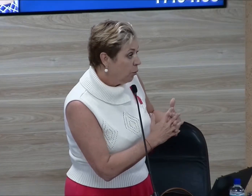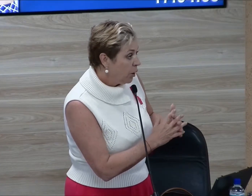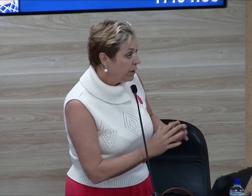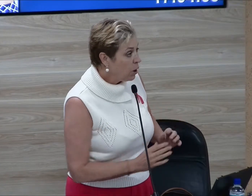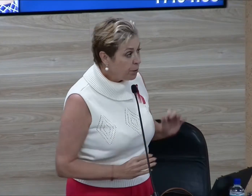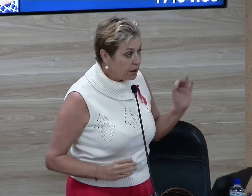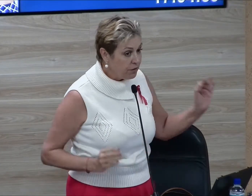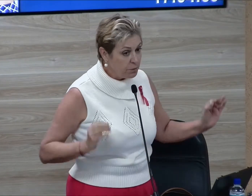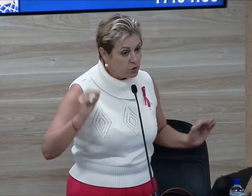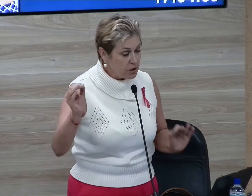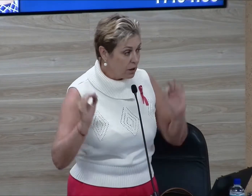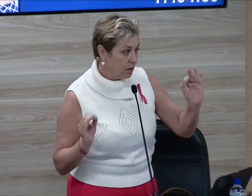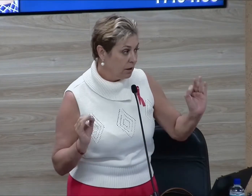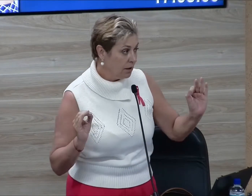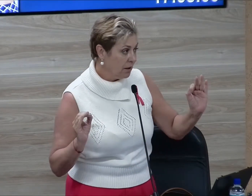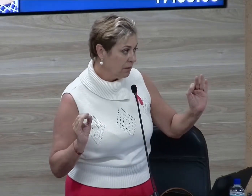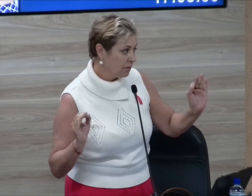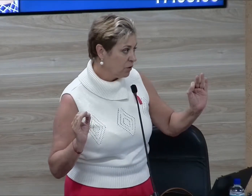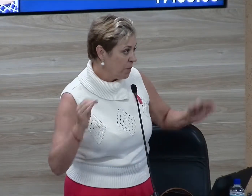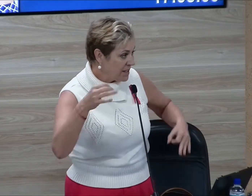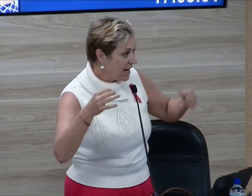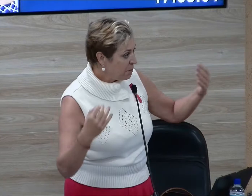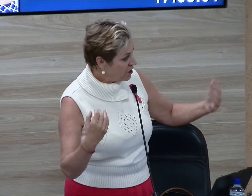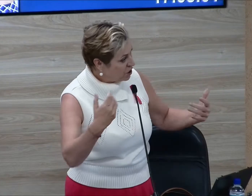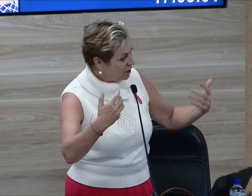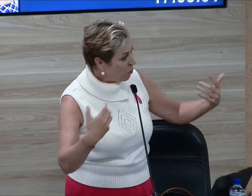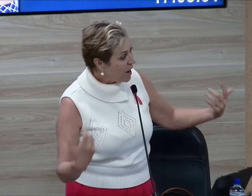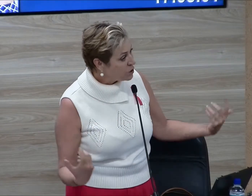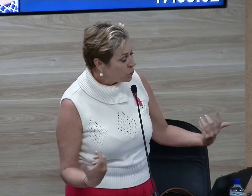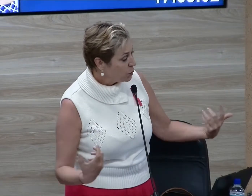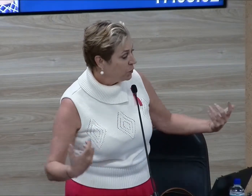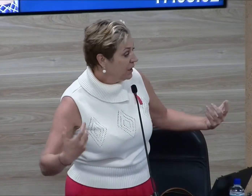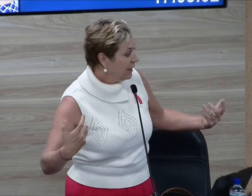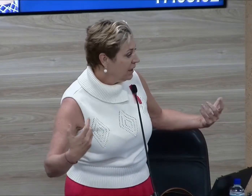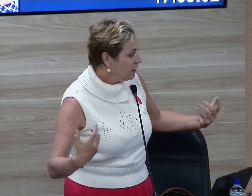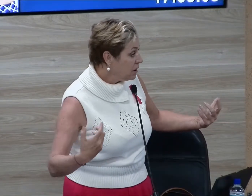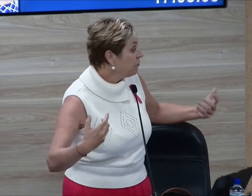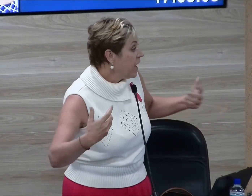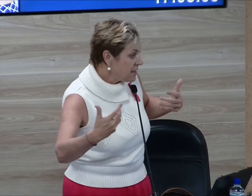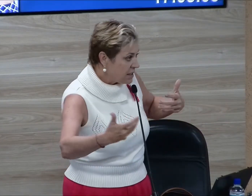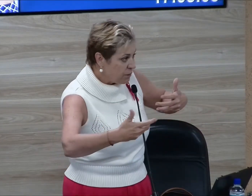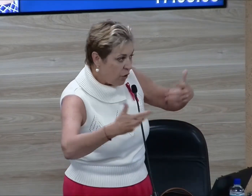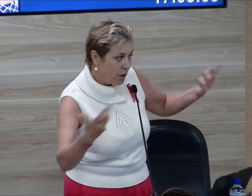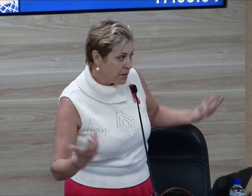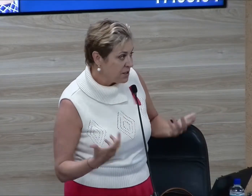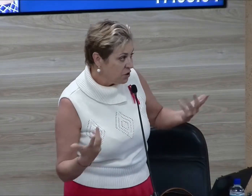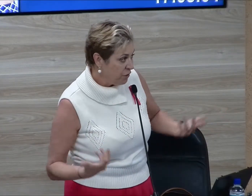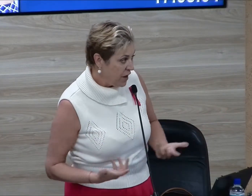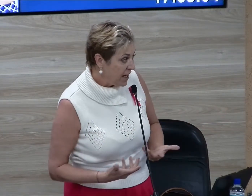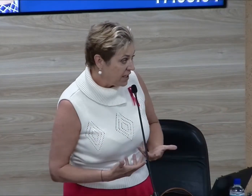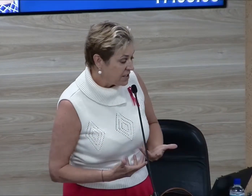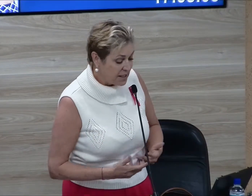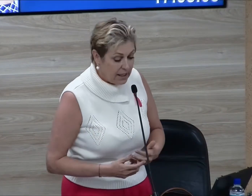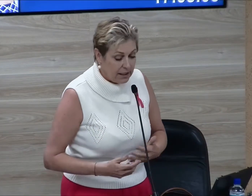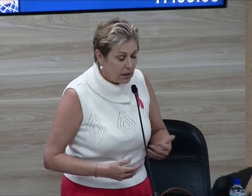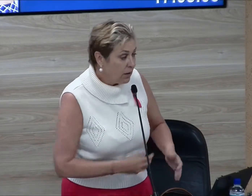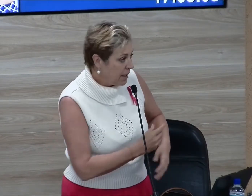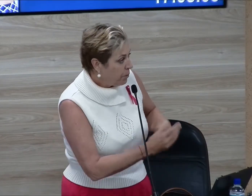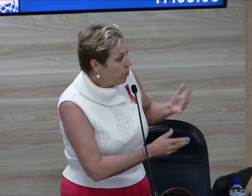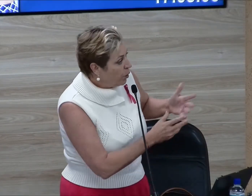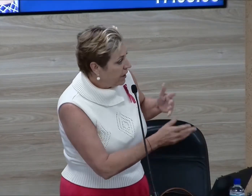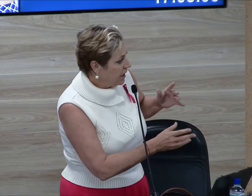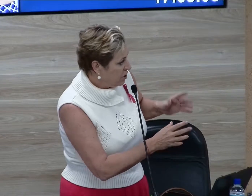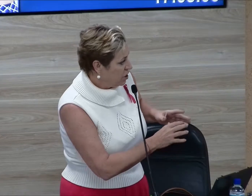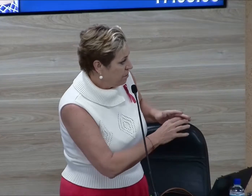uma união, porque vamos começar a mexer num assunto e diversas formas diferentes. Então,